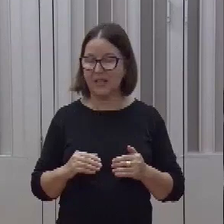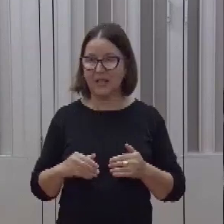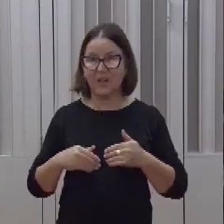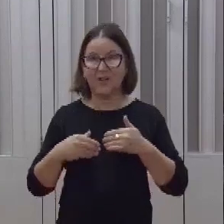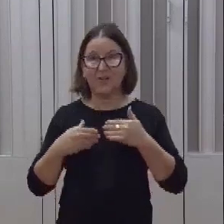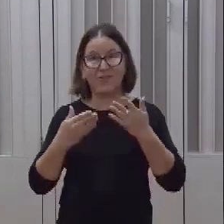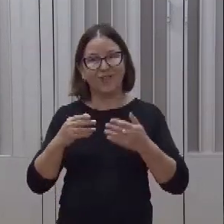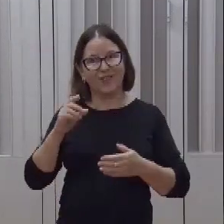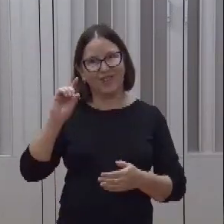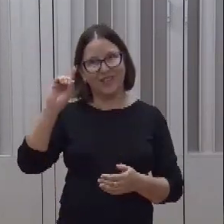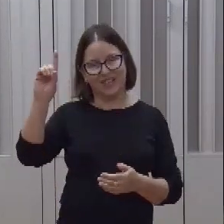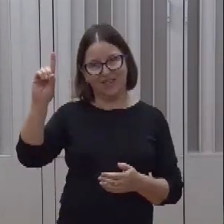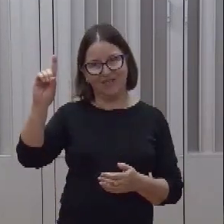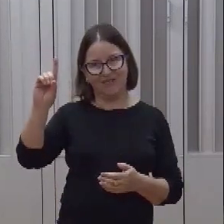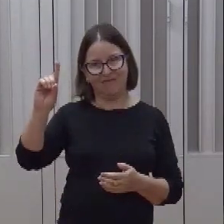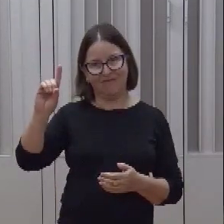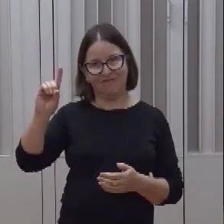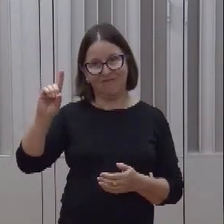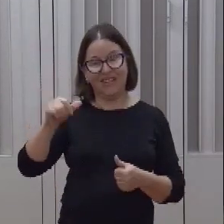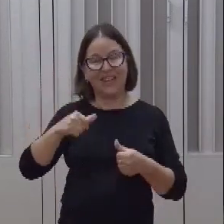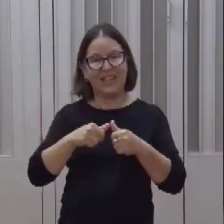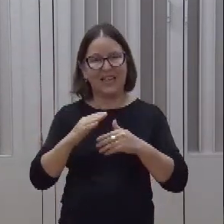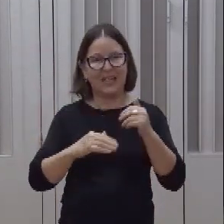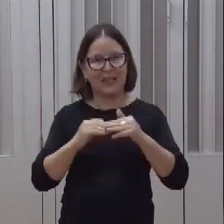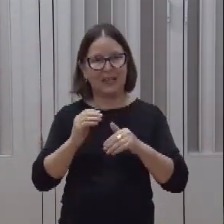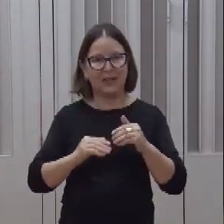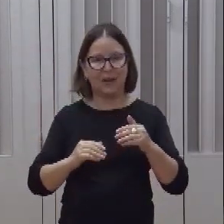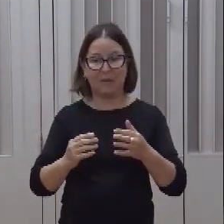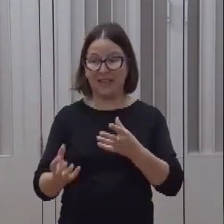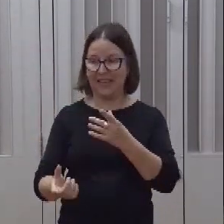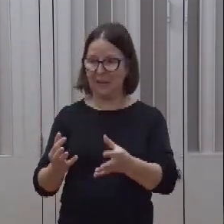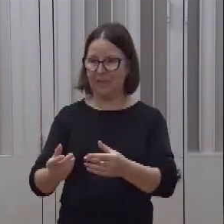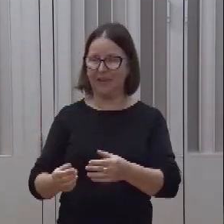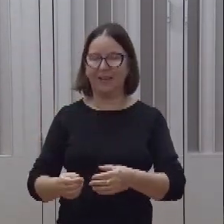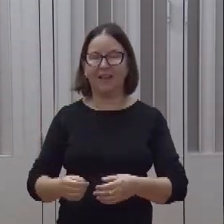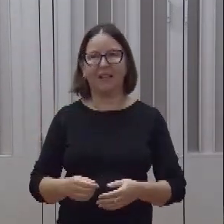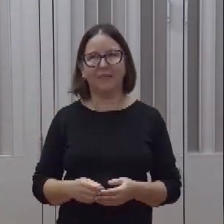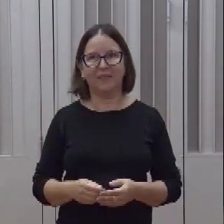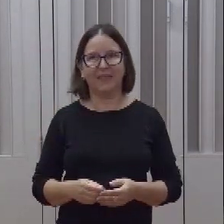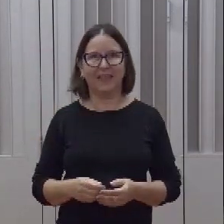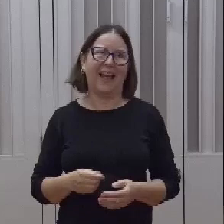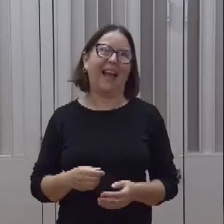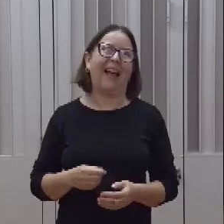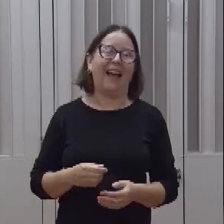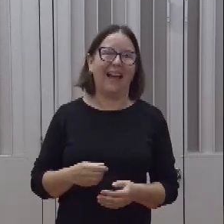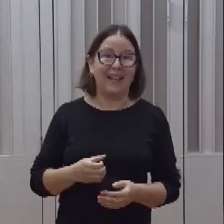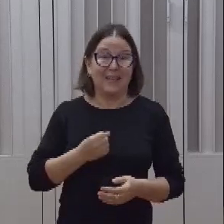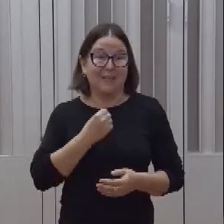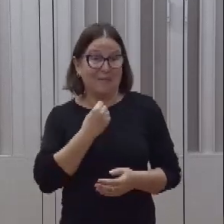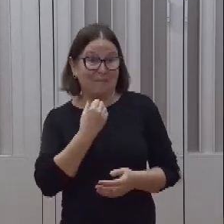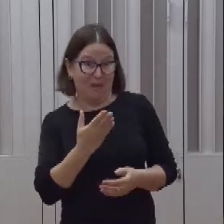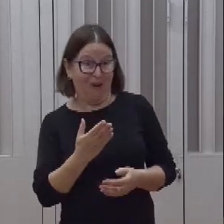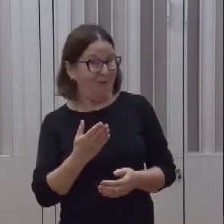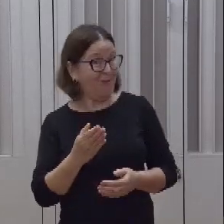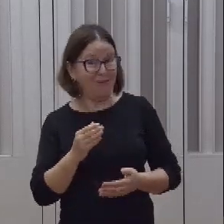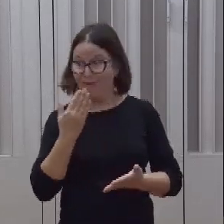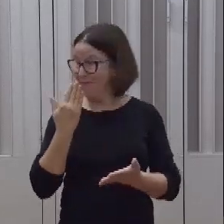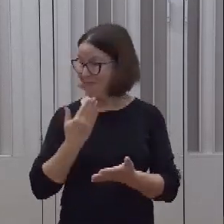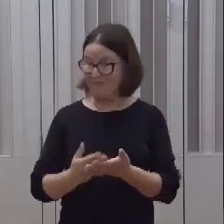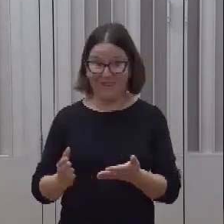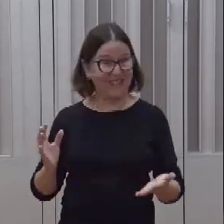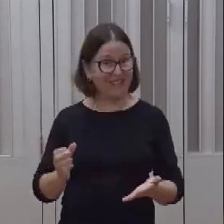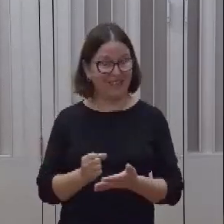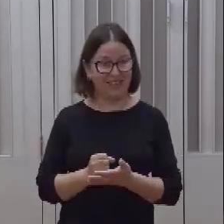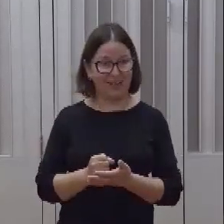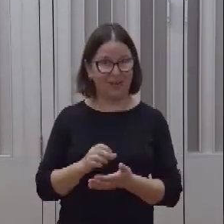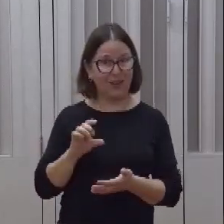Essas obras vão ser queimadas. Agora você diz assim, que bom, que não é perda de salvação e que é